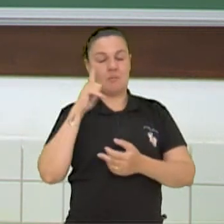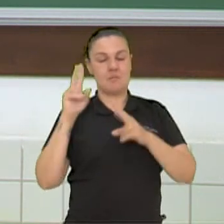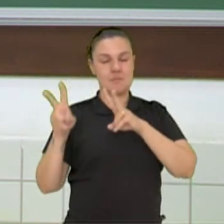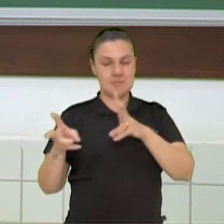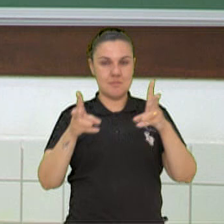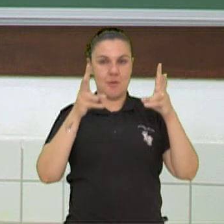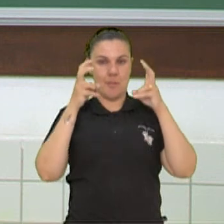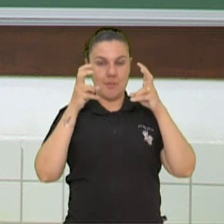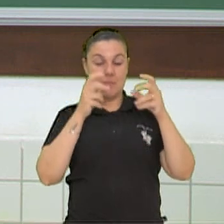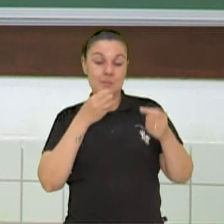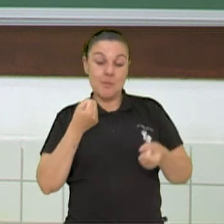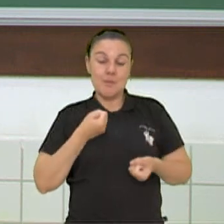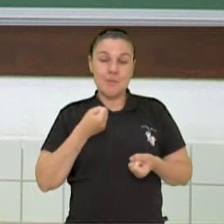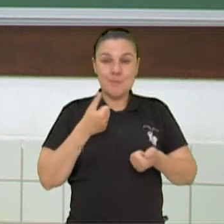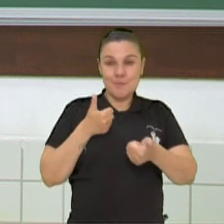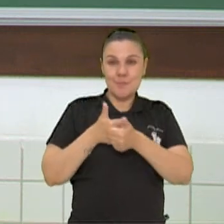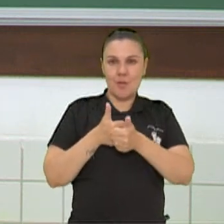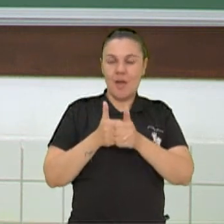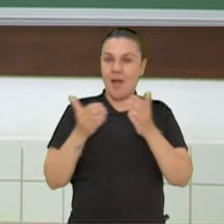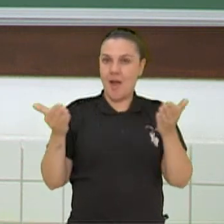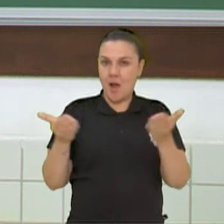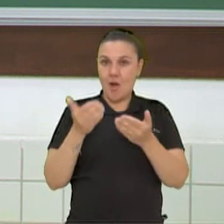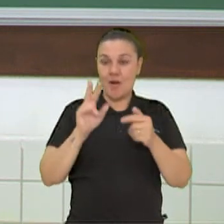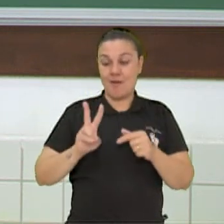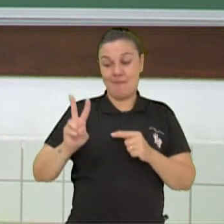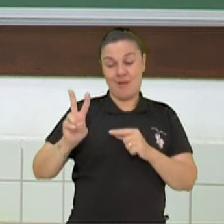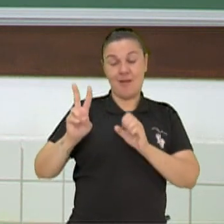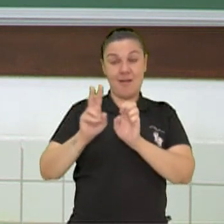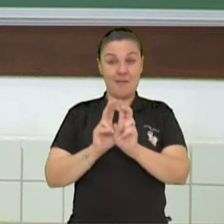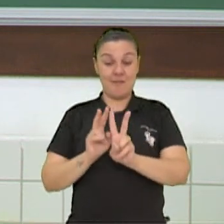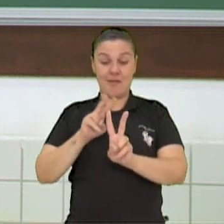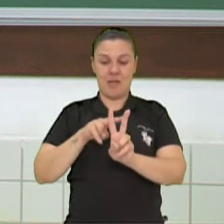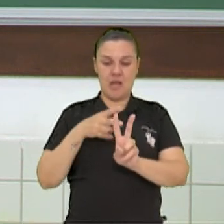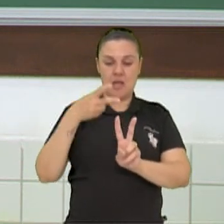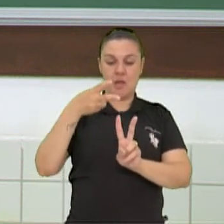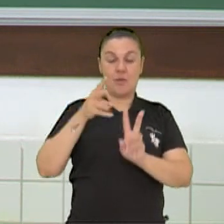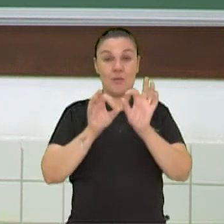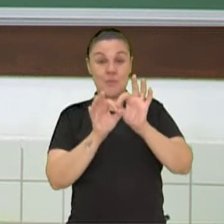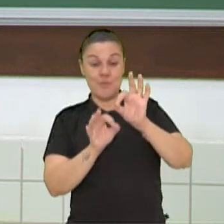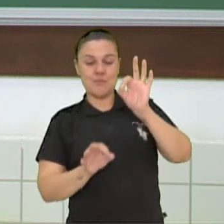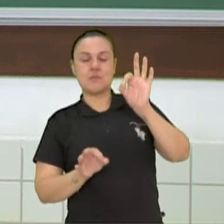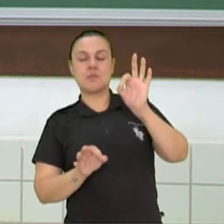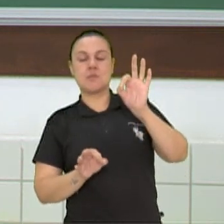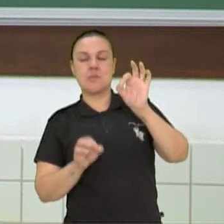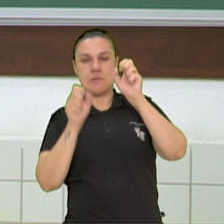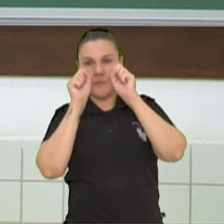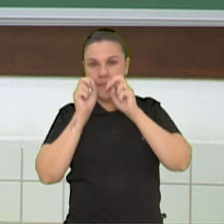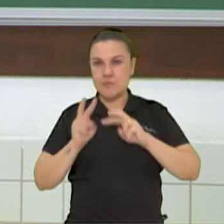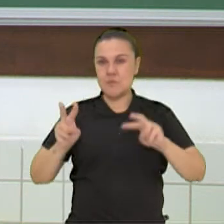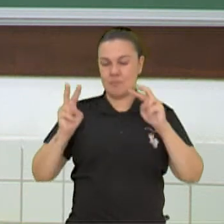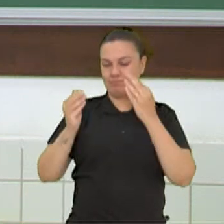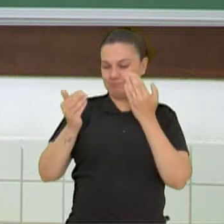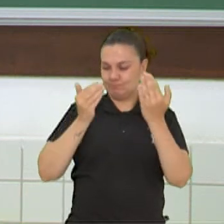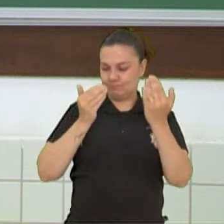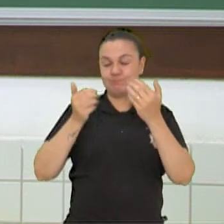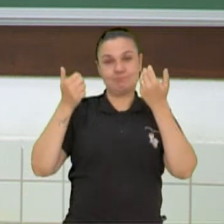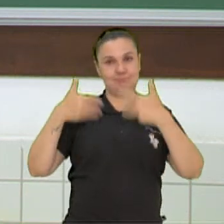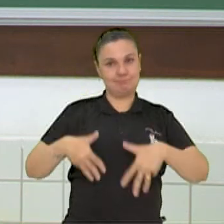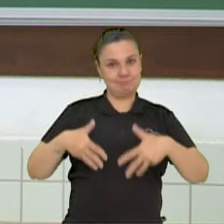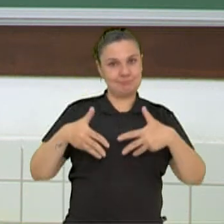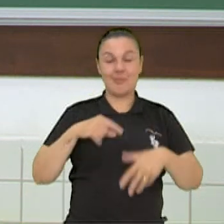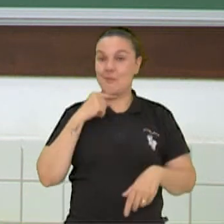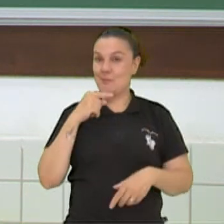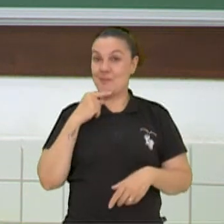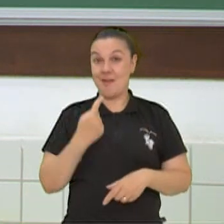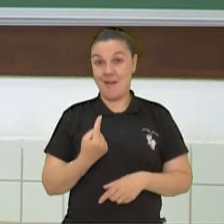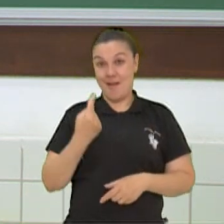dados. Tranquilo, gente? Então, o que nós trabalhamos nessa aula? Nessa aula nós vimos um